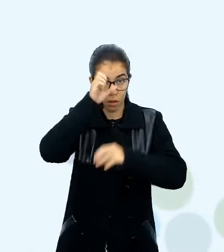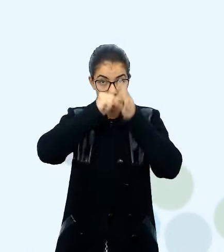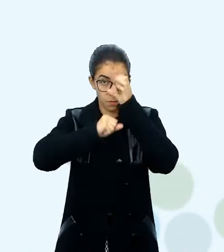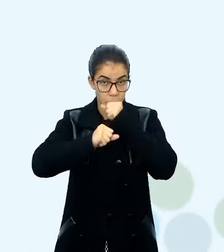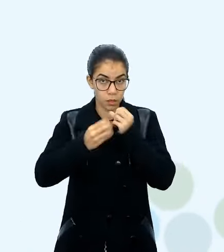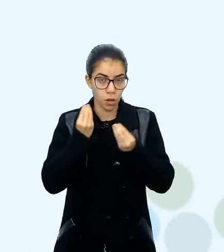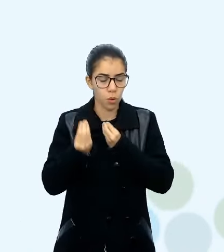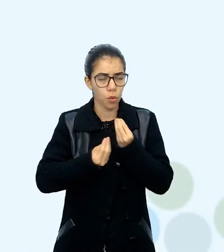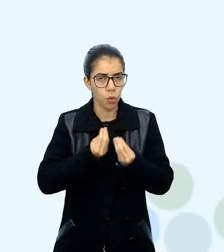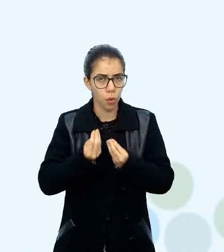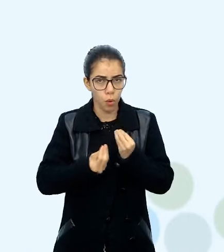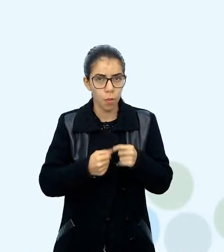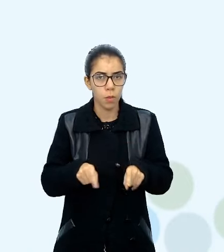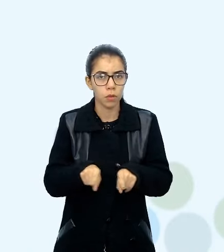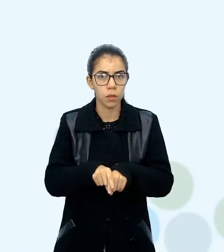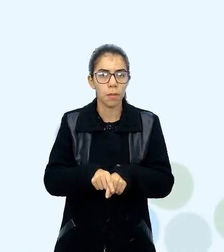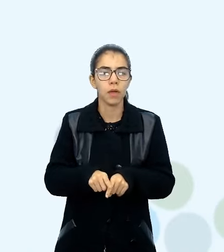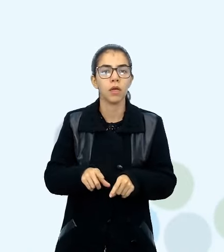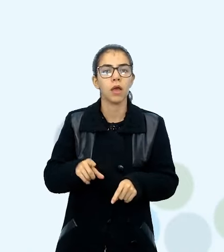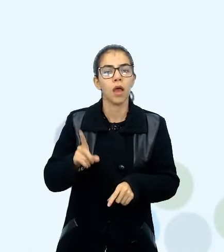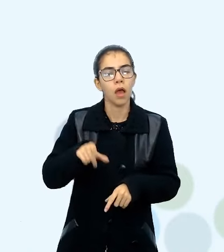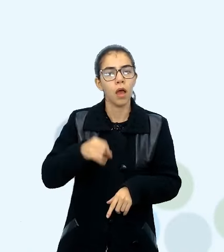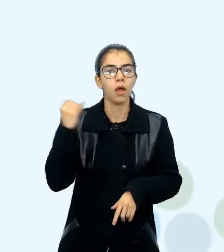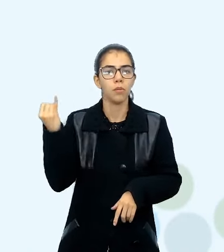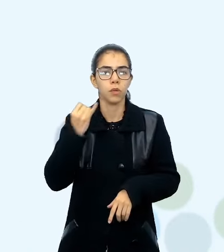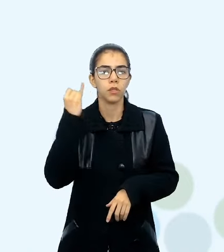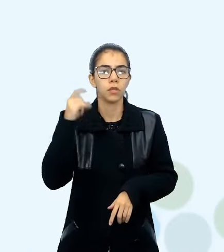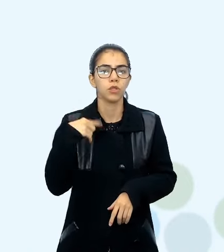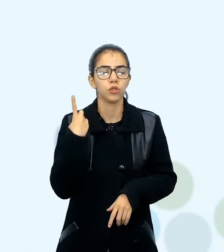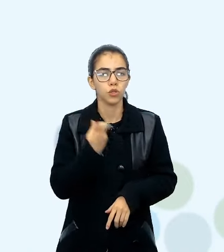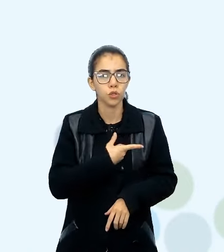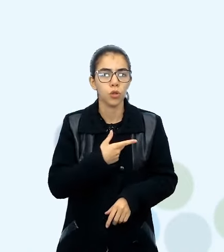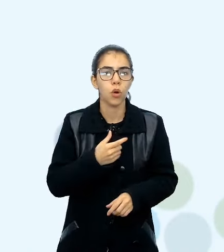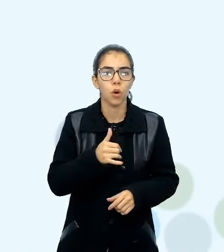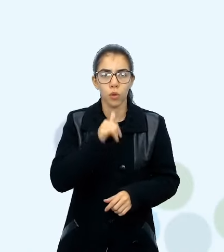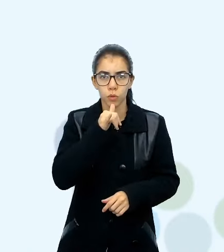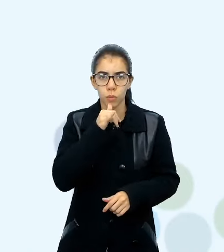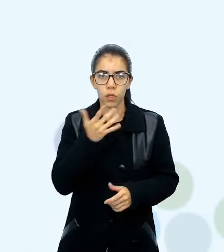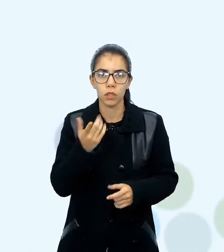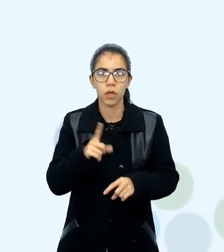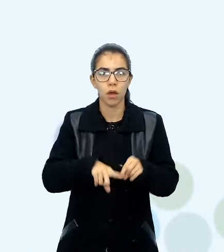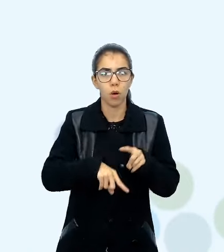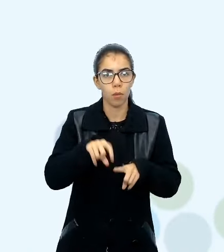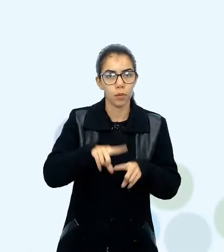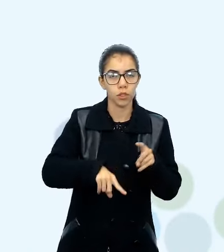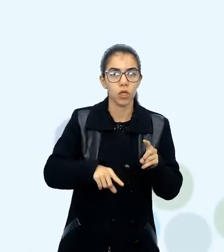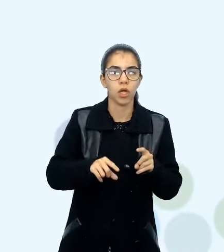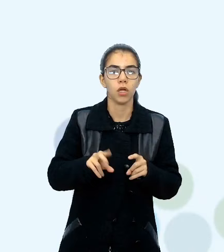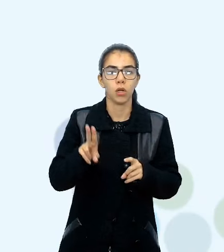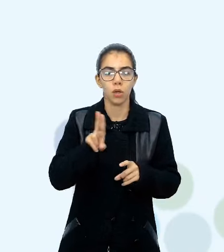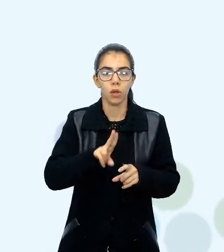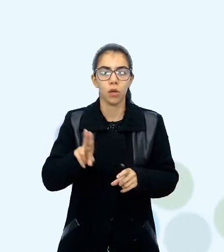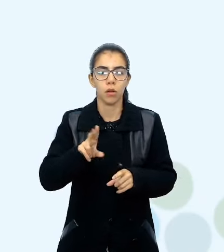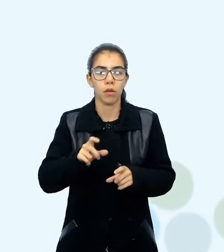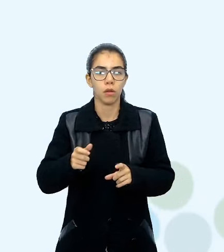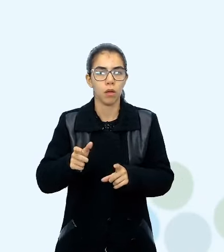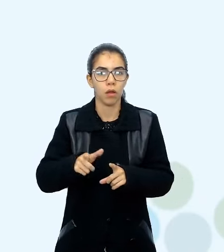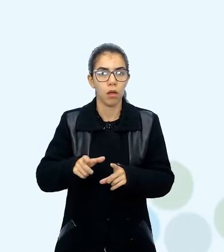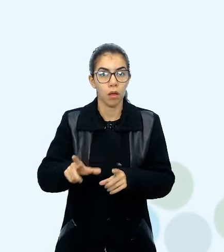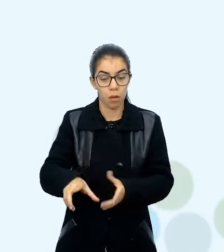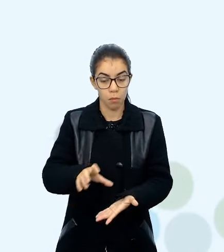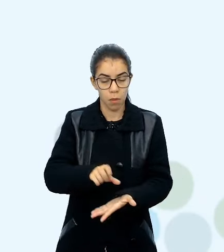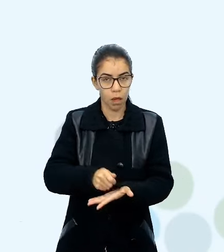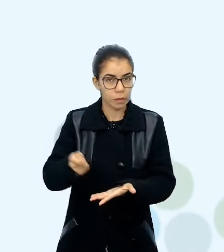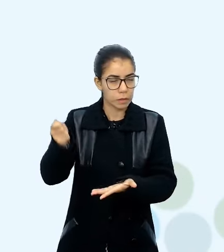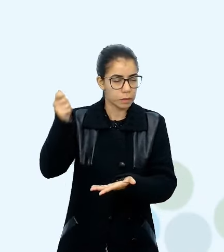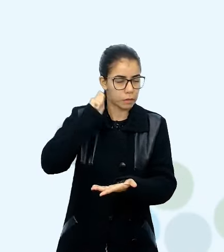quanto que é importante a gente considerar, né, o uso funcional do objeto. Não é pegar o objeto e usar para bater na cabeça,